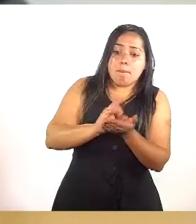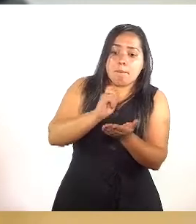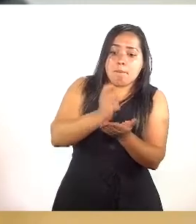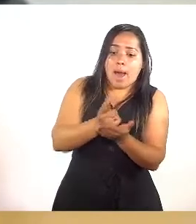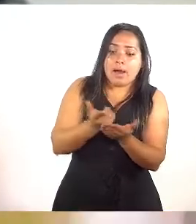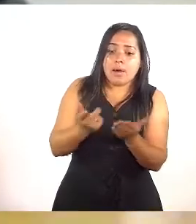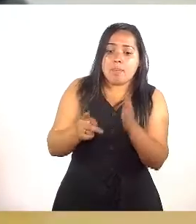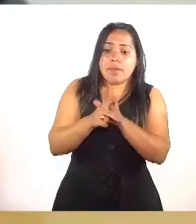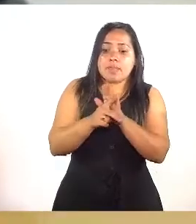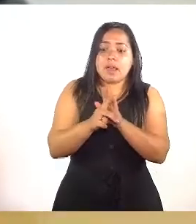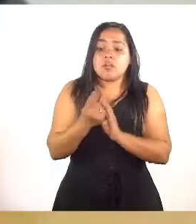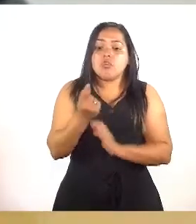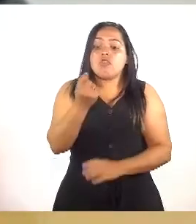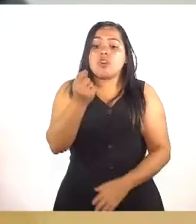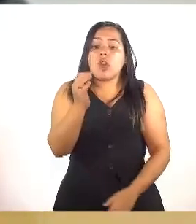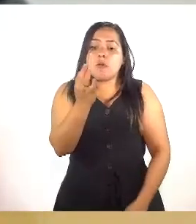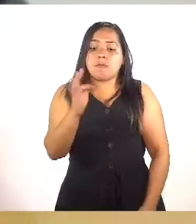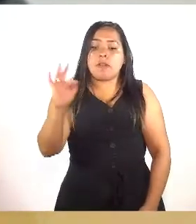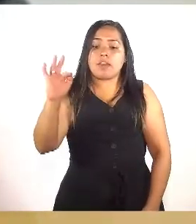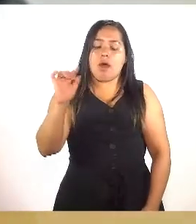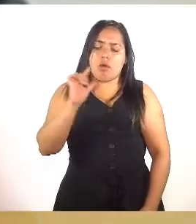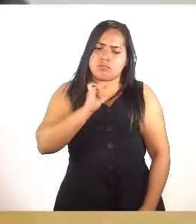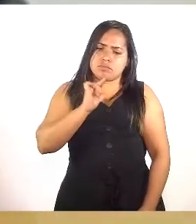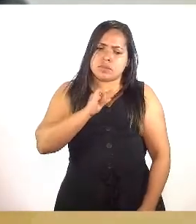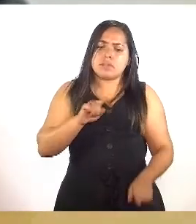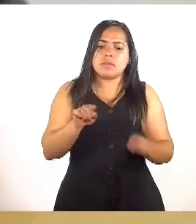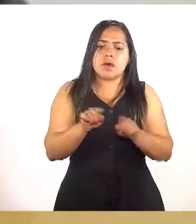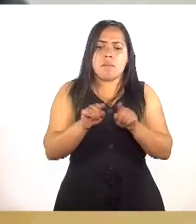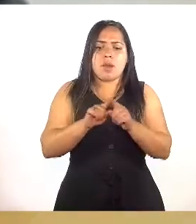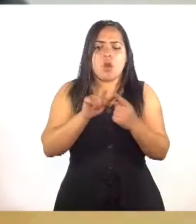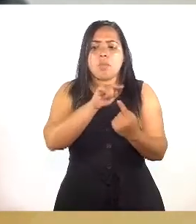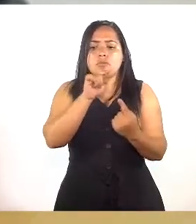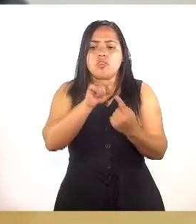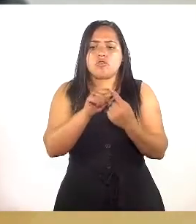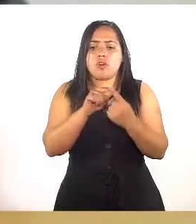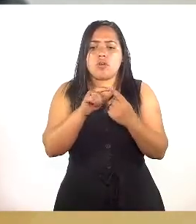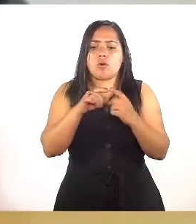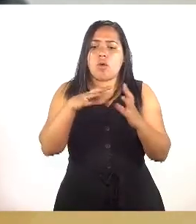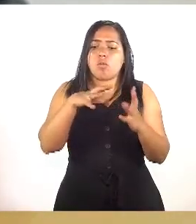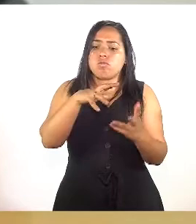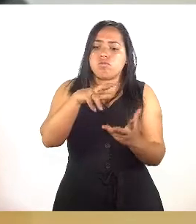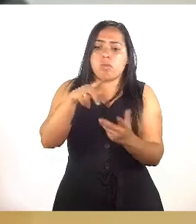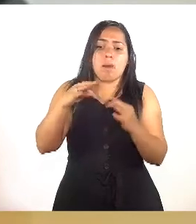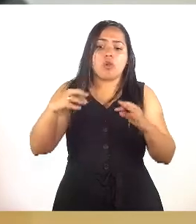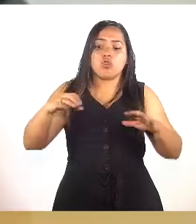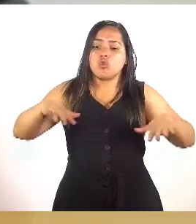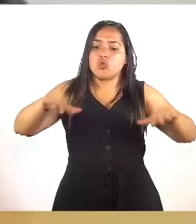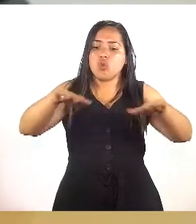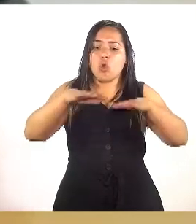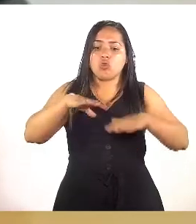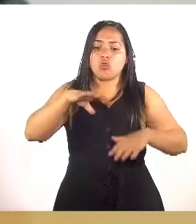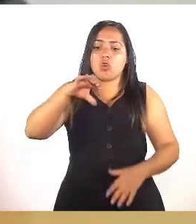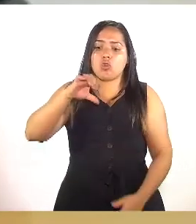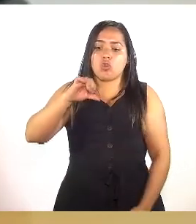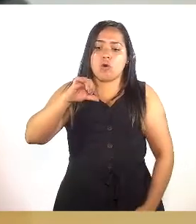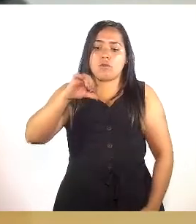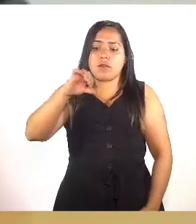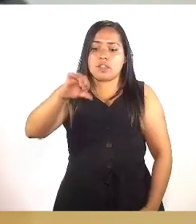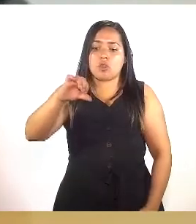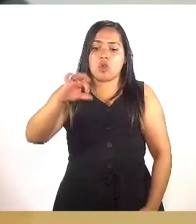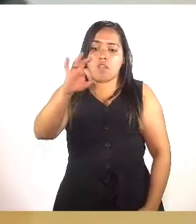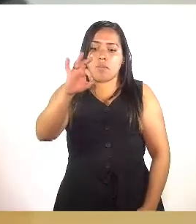primeiro, como grande marco e meta, a universalização de 99% água, 90% esgoto